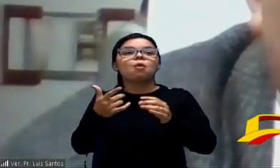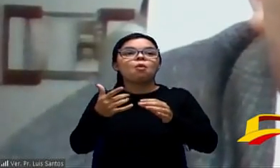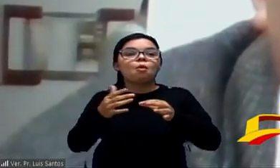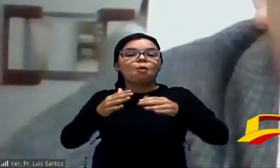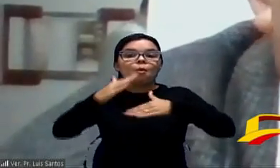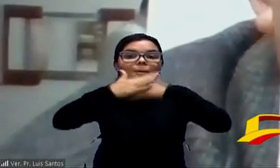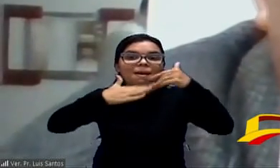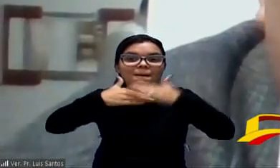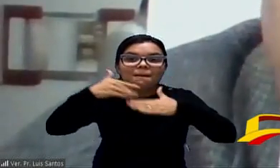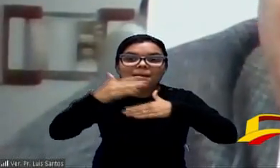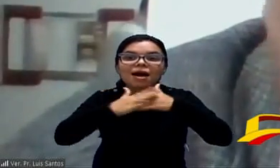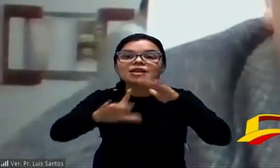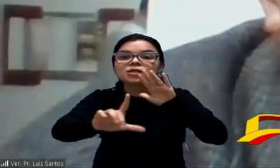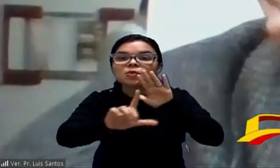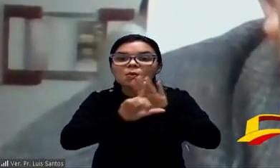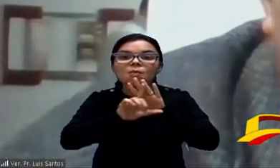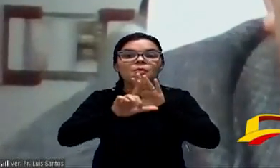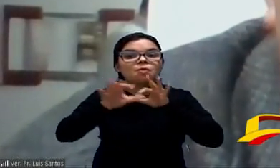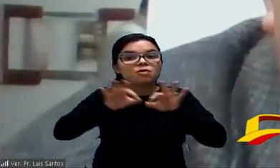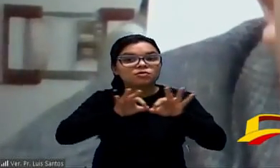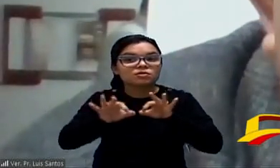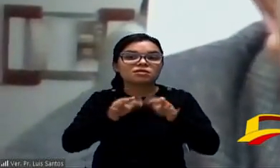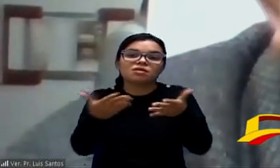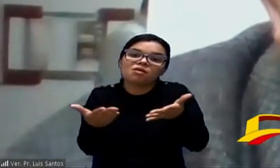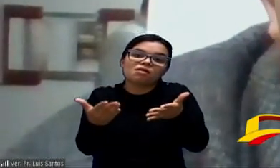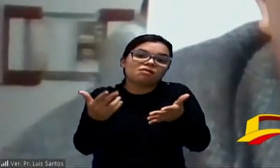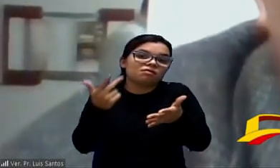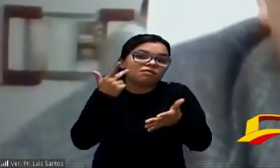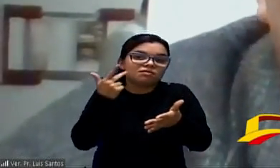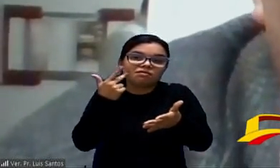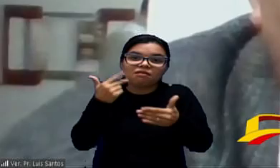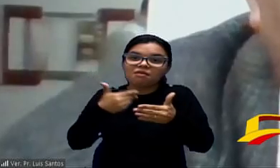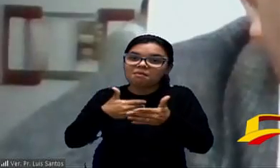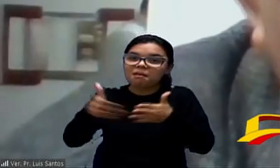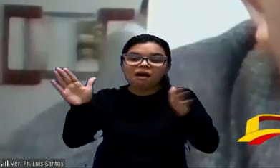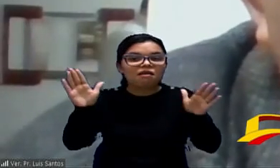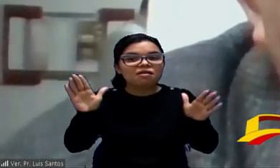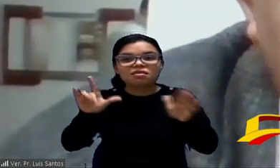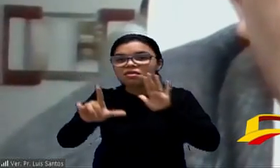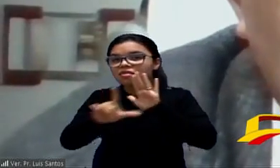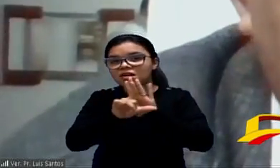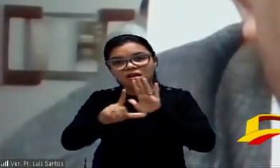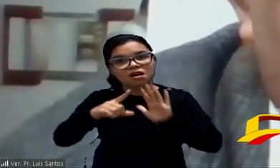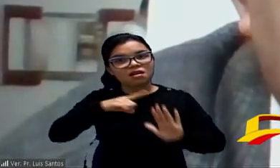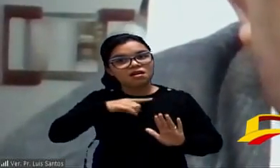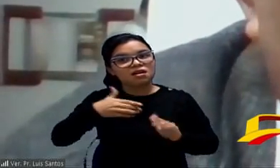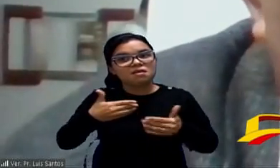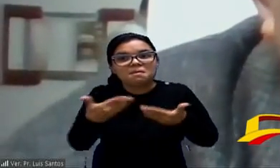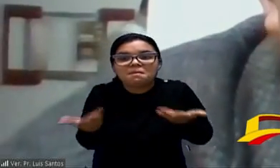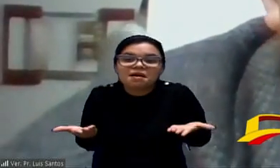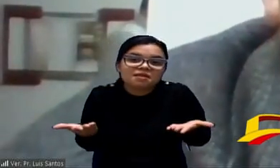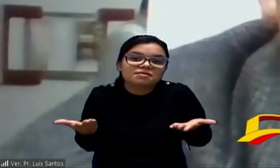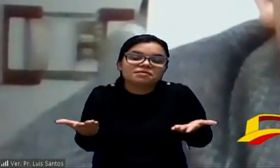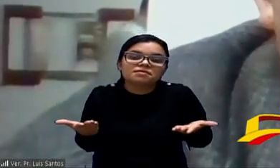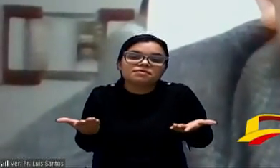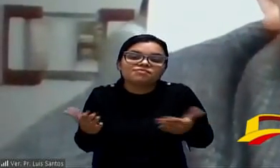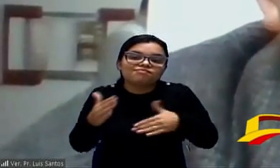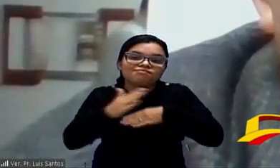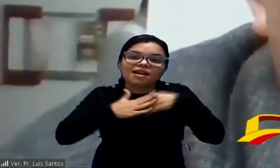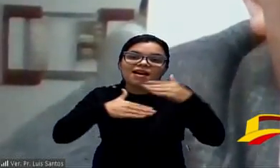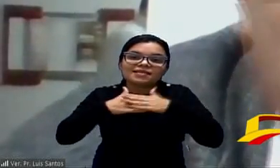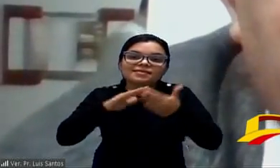projeto. Caso contrário, vai ser o mesmo de sempre. Faz-se a lei, tanto é que essa veio